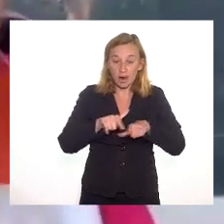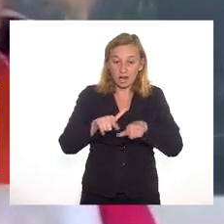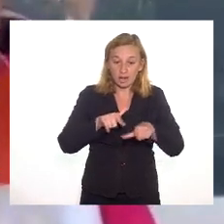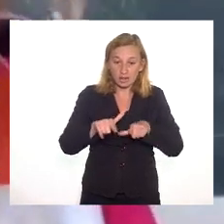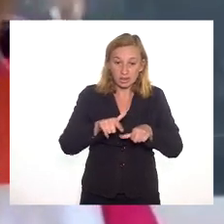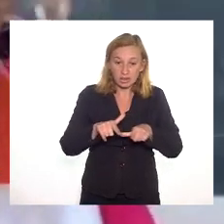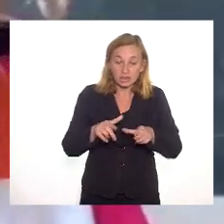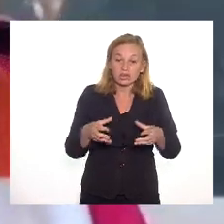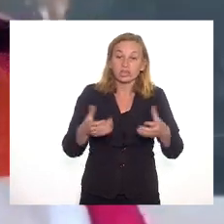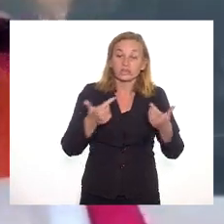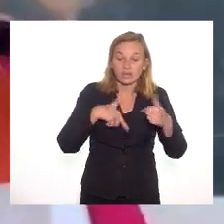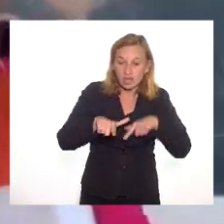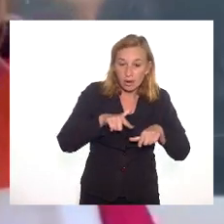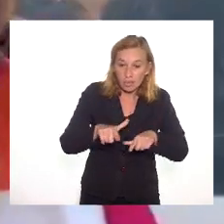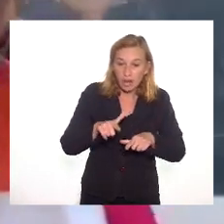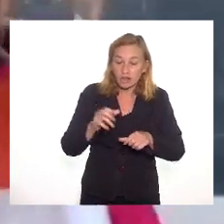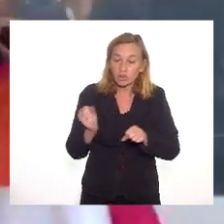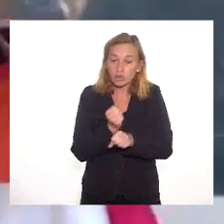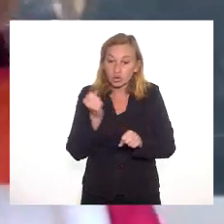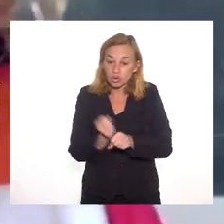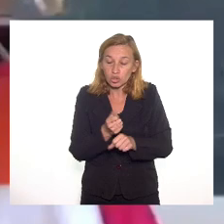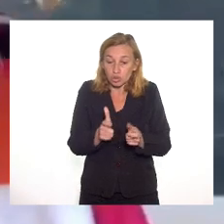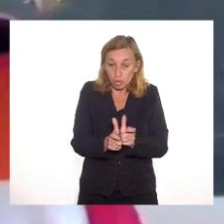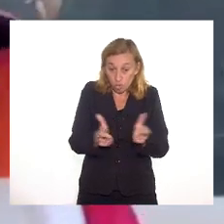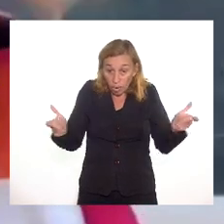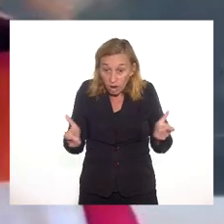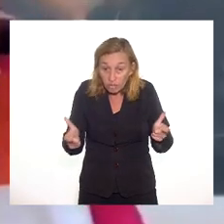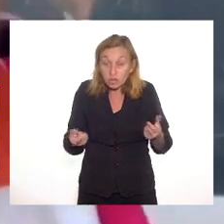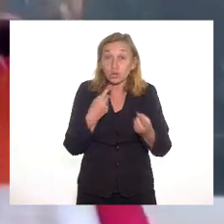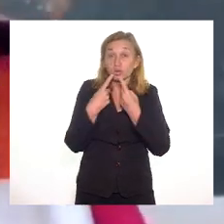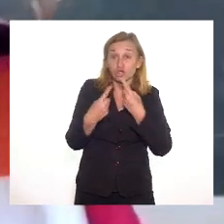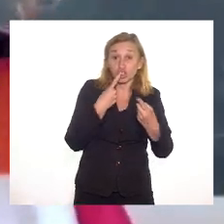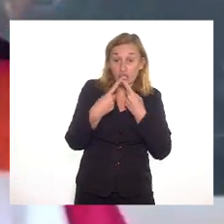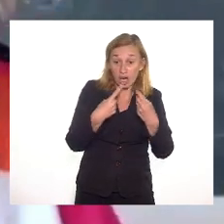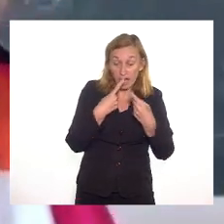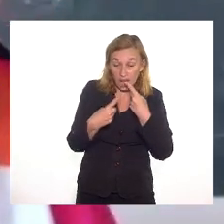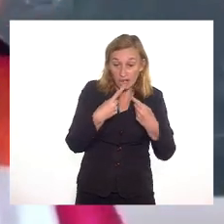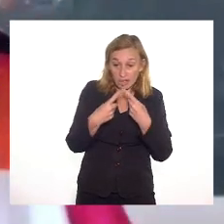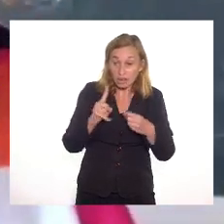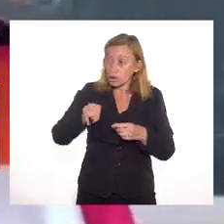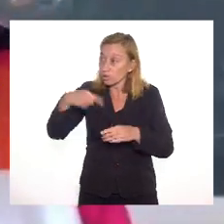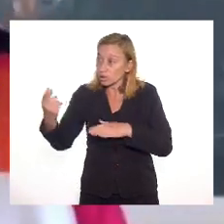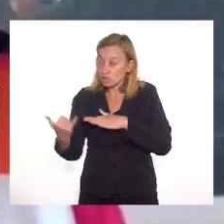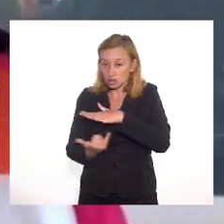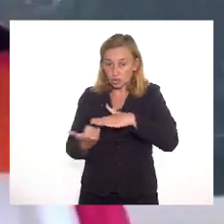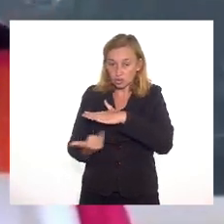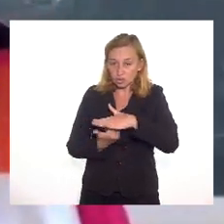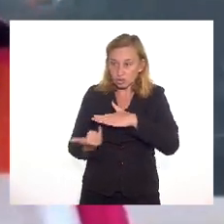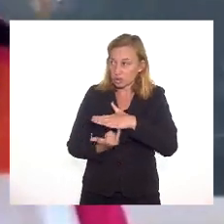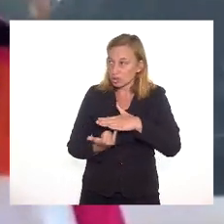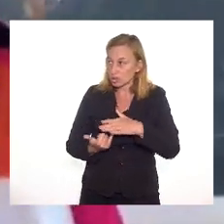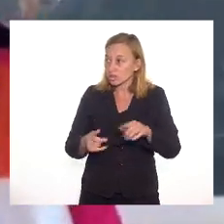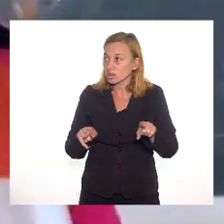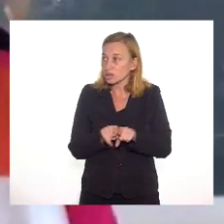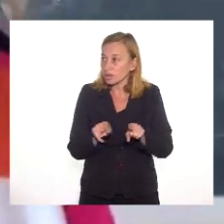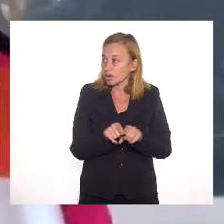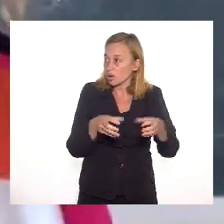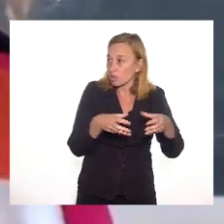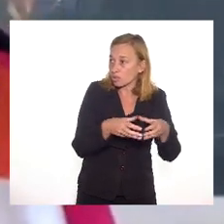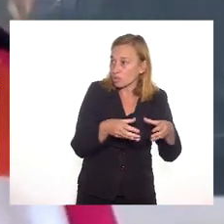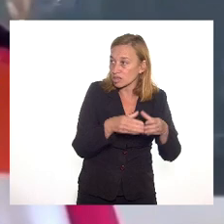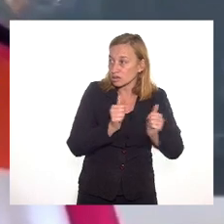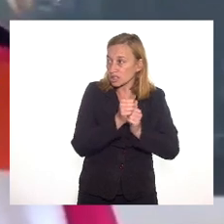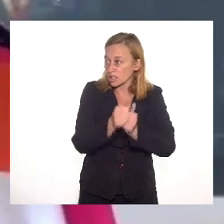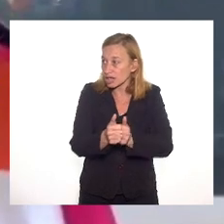com lisura, um trabalho construído amplamente, um trabalho com diálogo com outras instituições, assim mesmo como a comissão também o